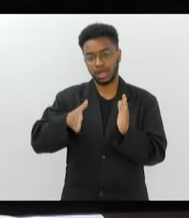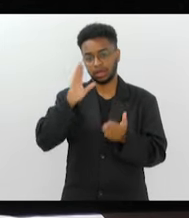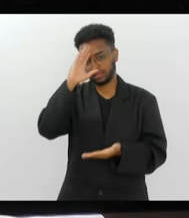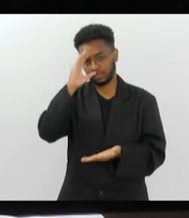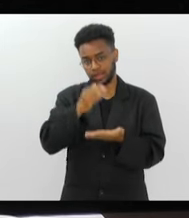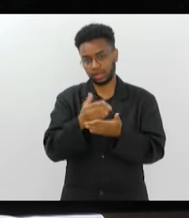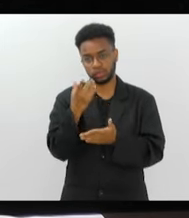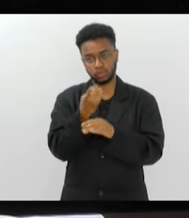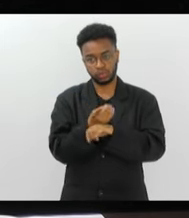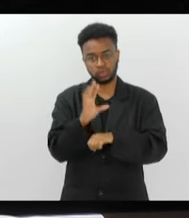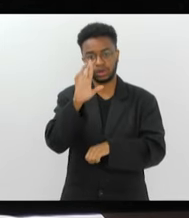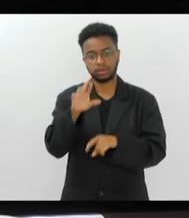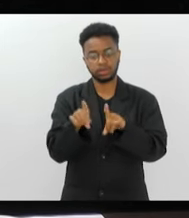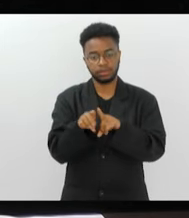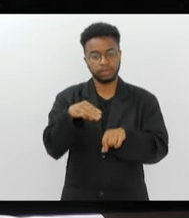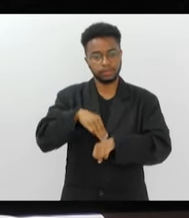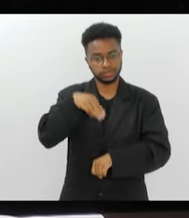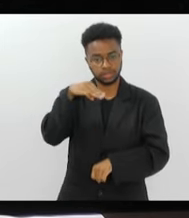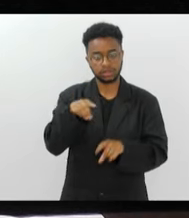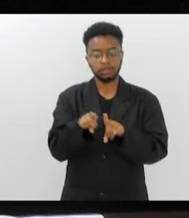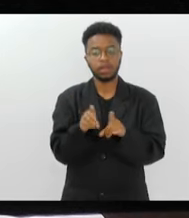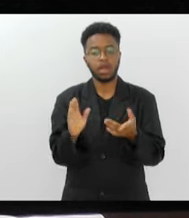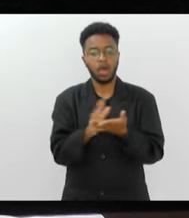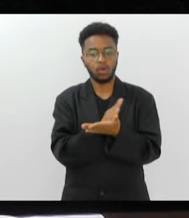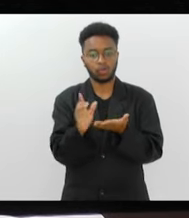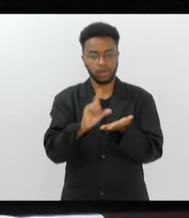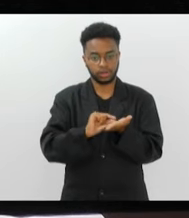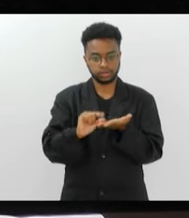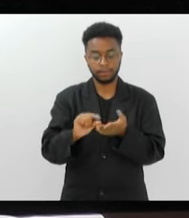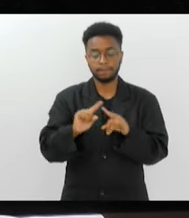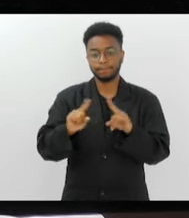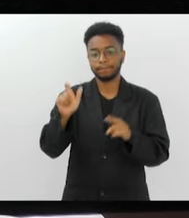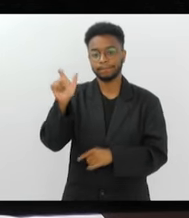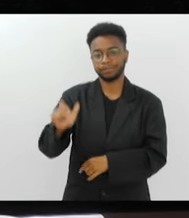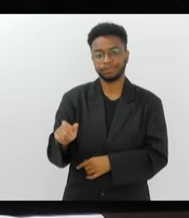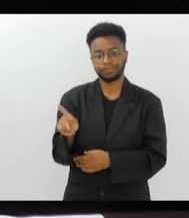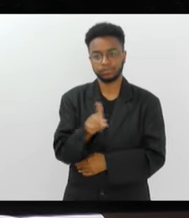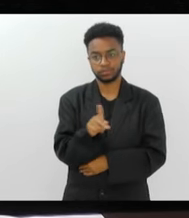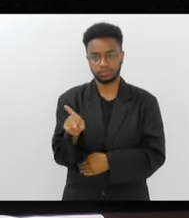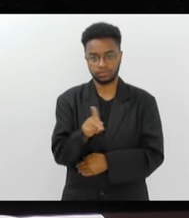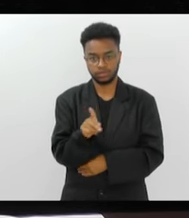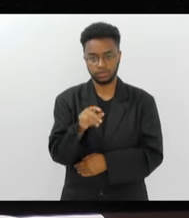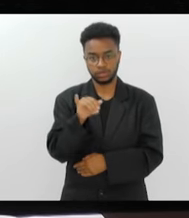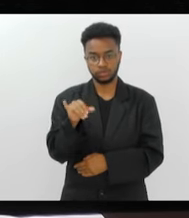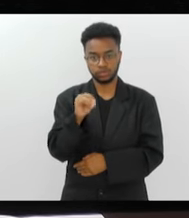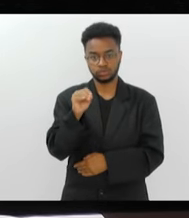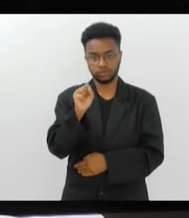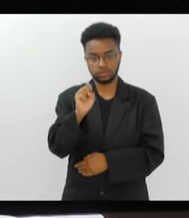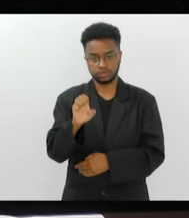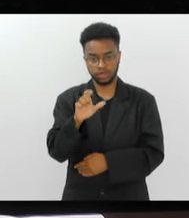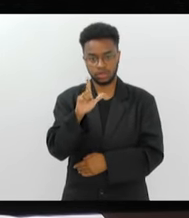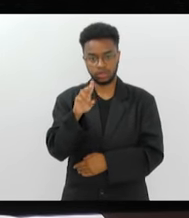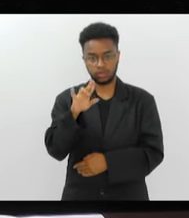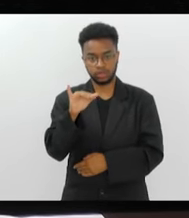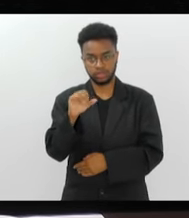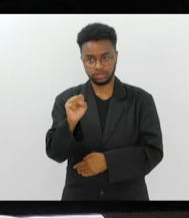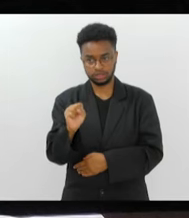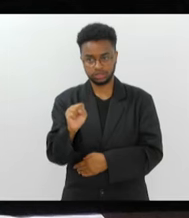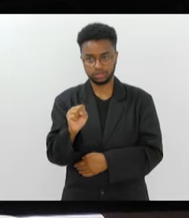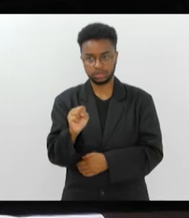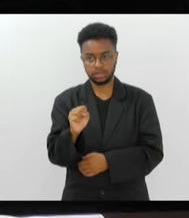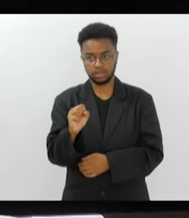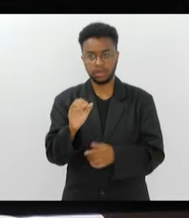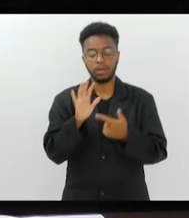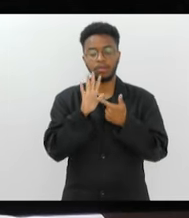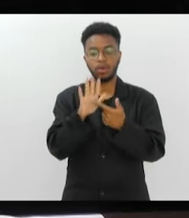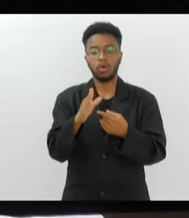doutorado, a sua tese de mestrado e alguns dos seus artigos. O professor José Luiz Honorato, ele vai fazer uma